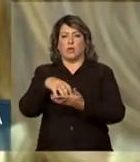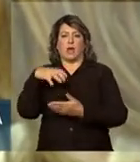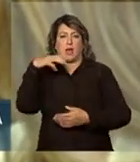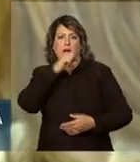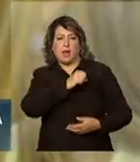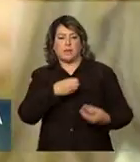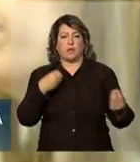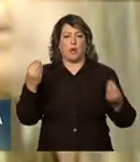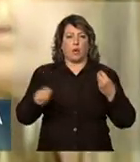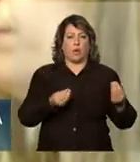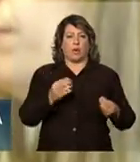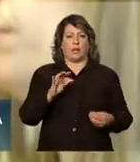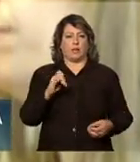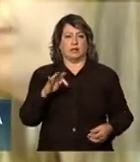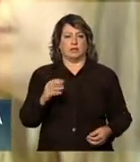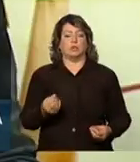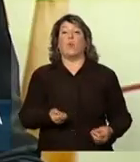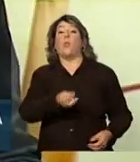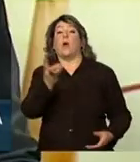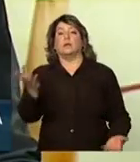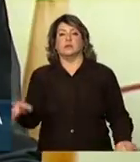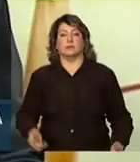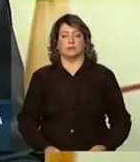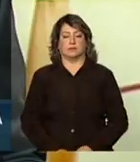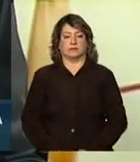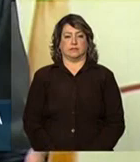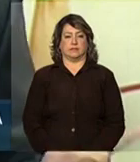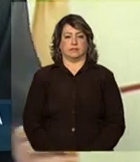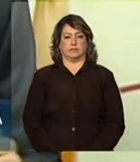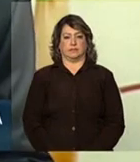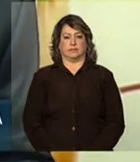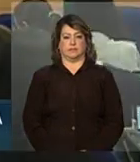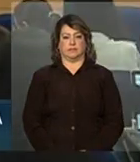Quantos? Obrigado. Você quer